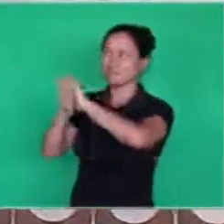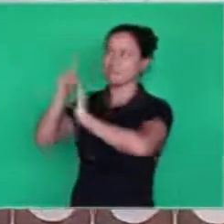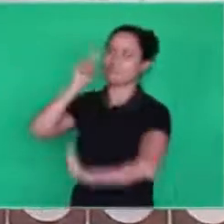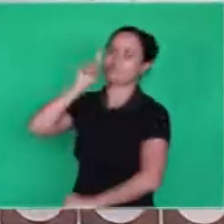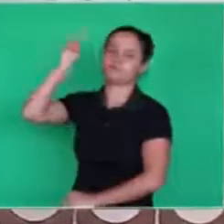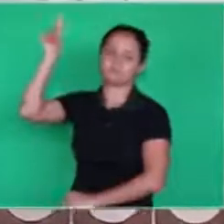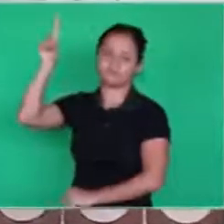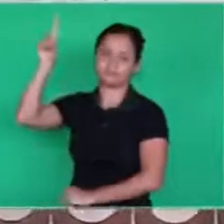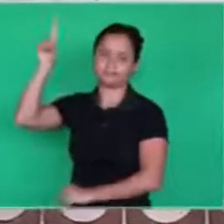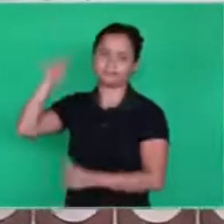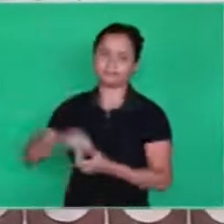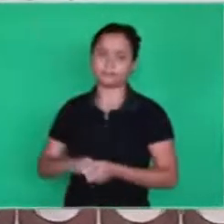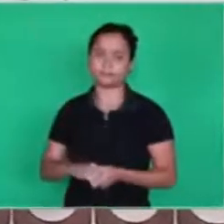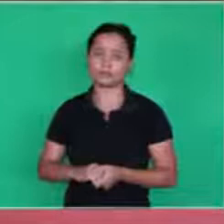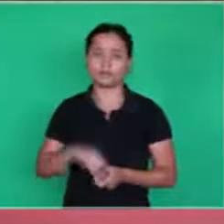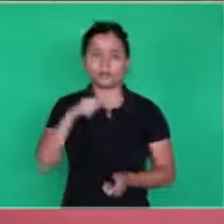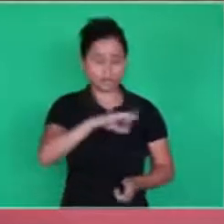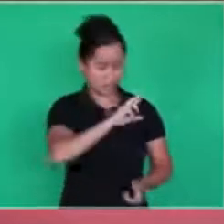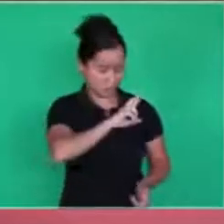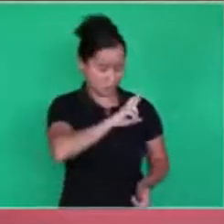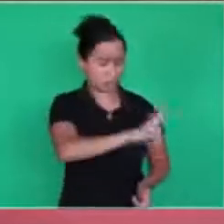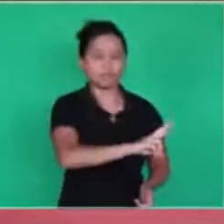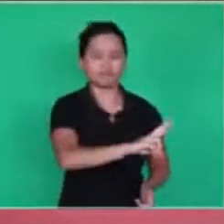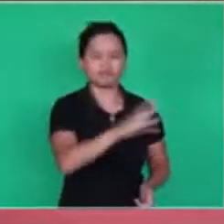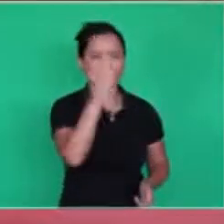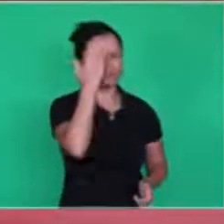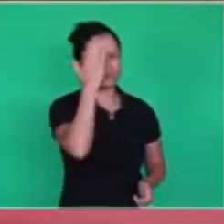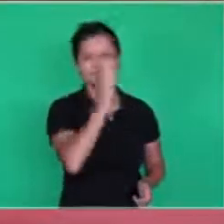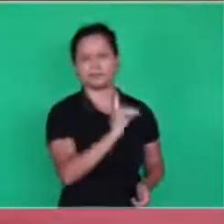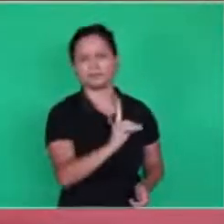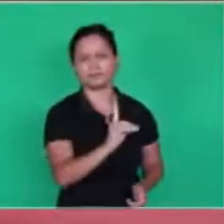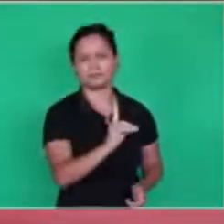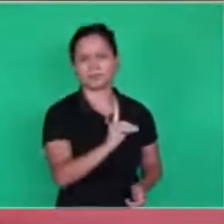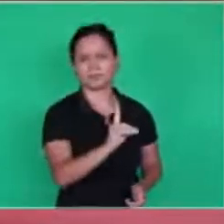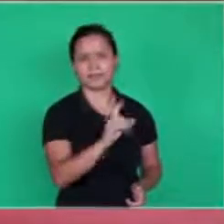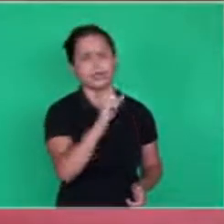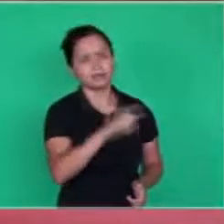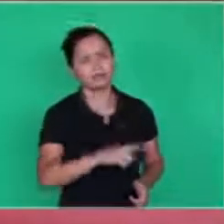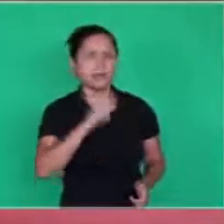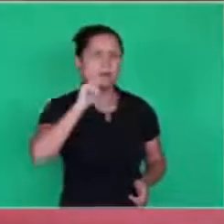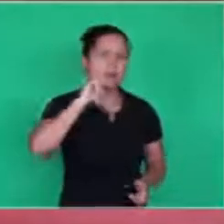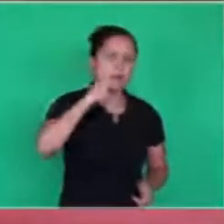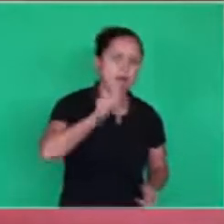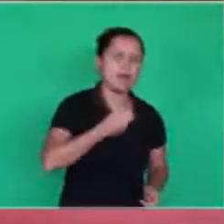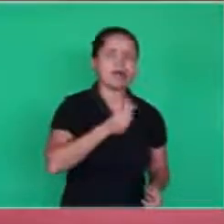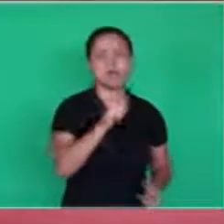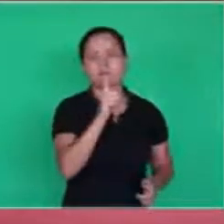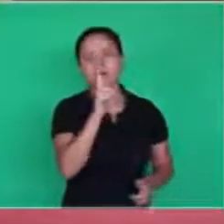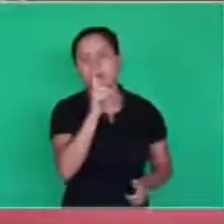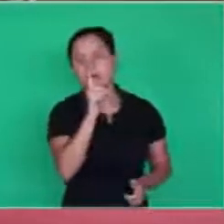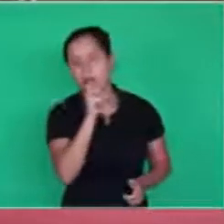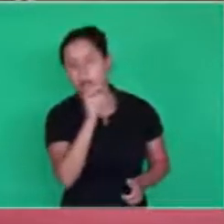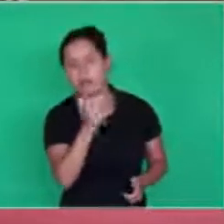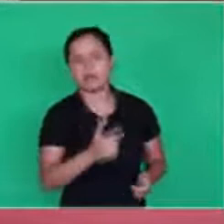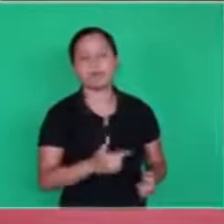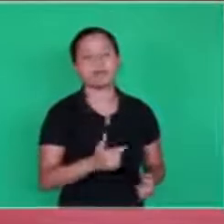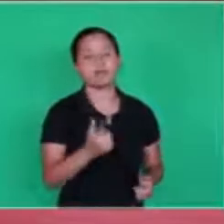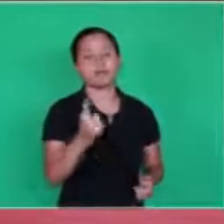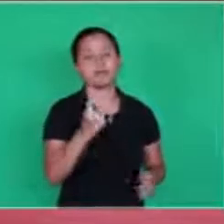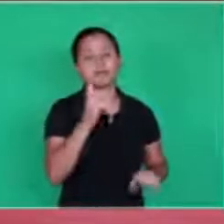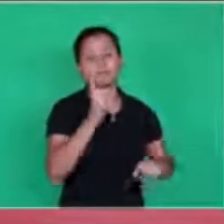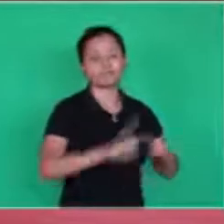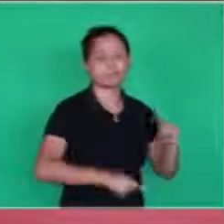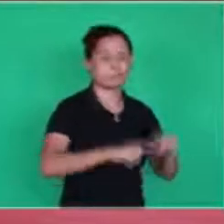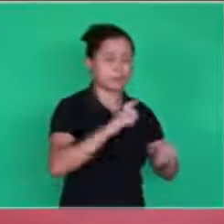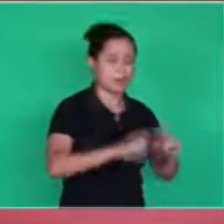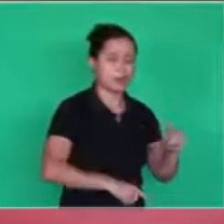E é isso que a religião não entendeu. Ela está entendendo que Jesus falou como pão, como água, que é material para